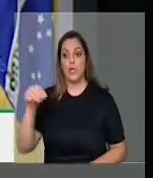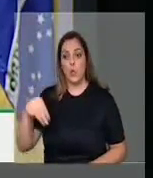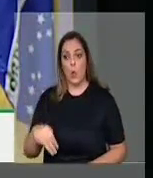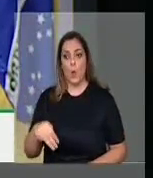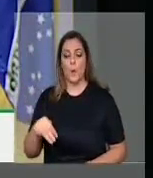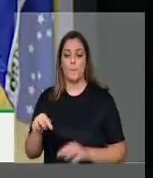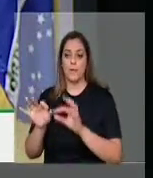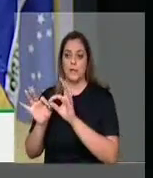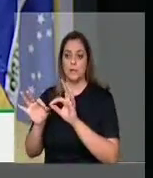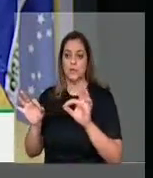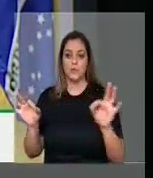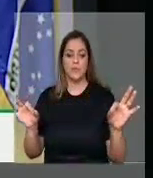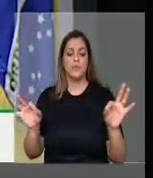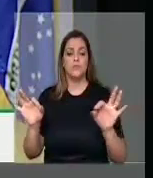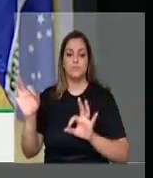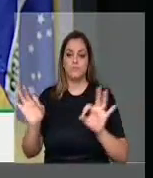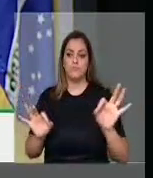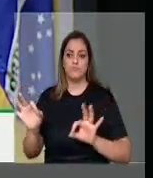E aí,